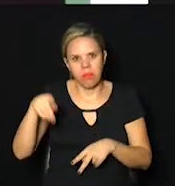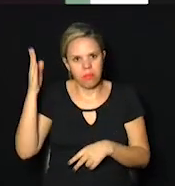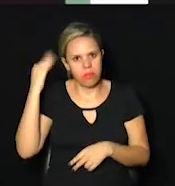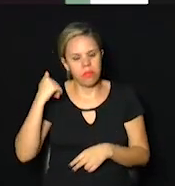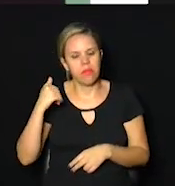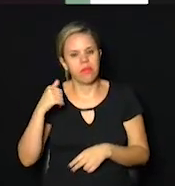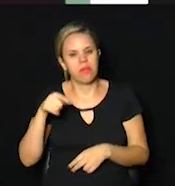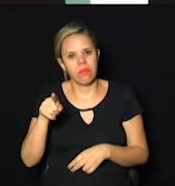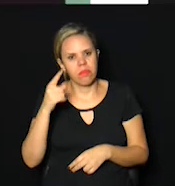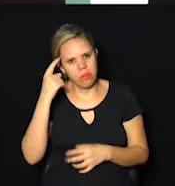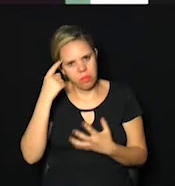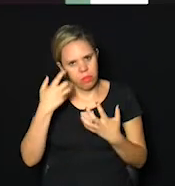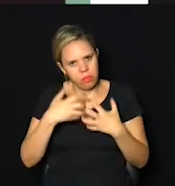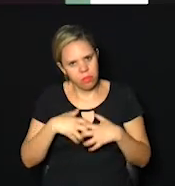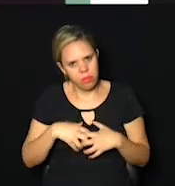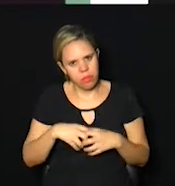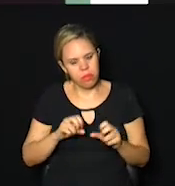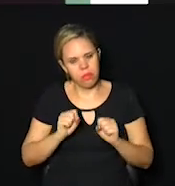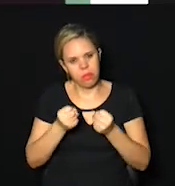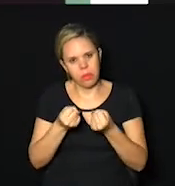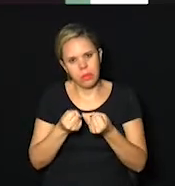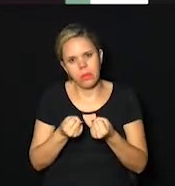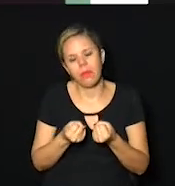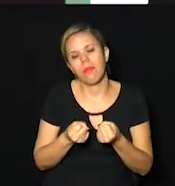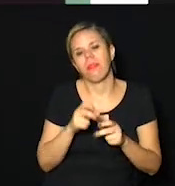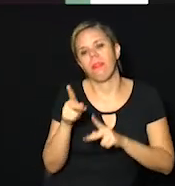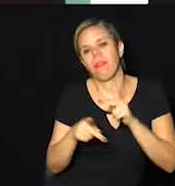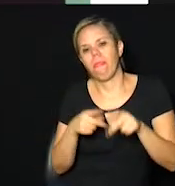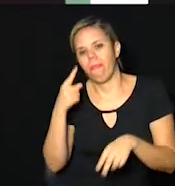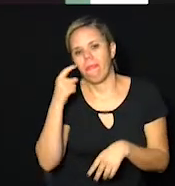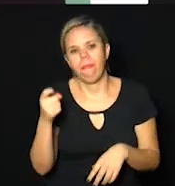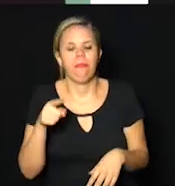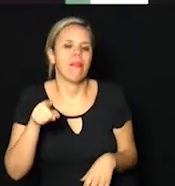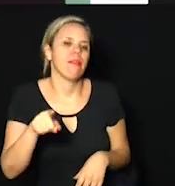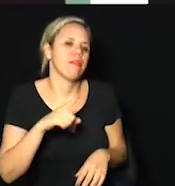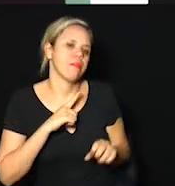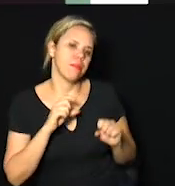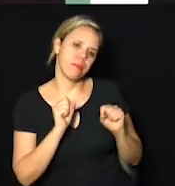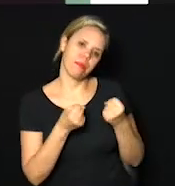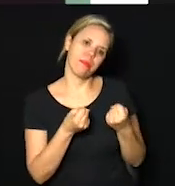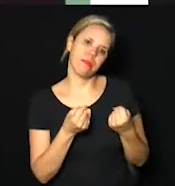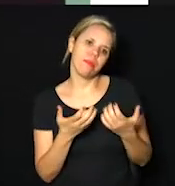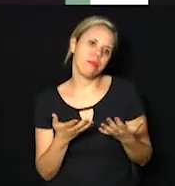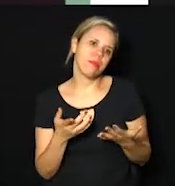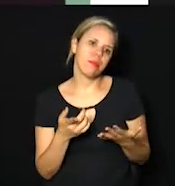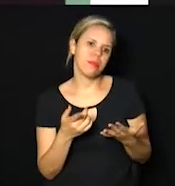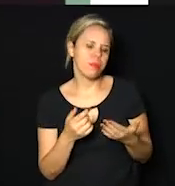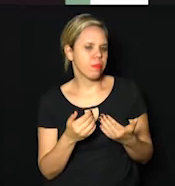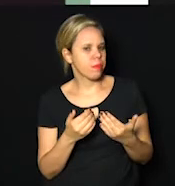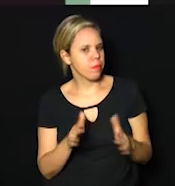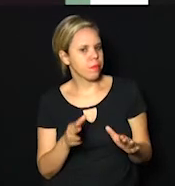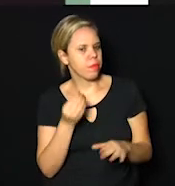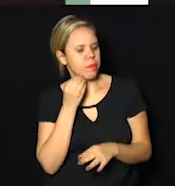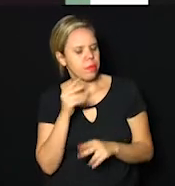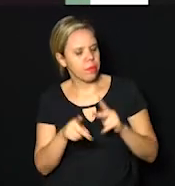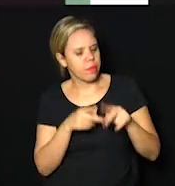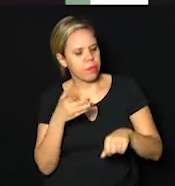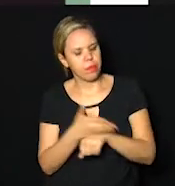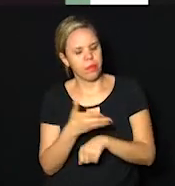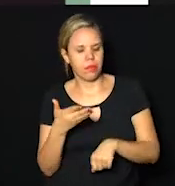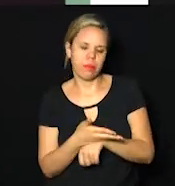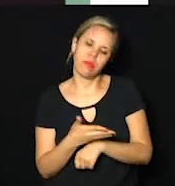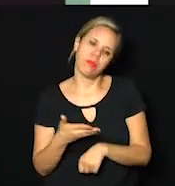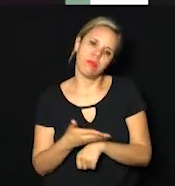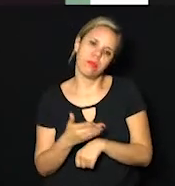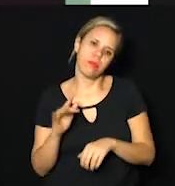exatamente o que você pensa e o que você defende, e se elas se interessam por aquilo que você defende, você pode abrir espaço para elas participarem